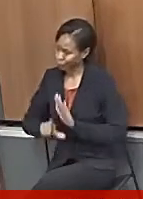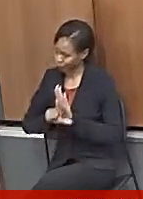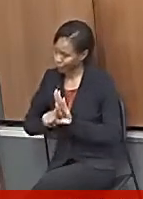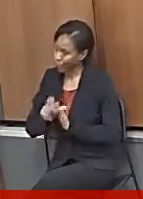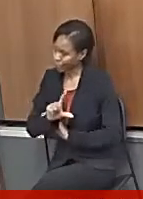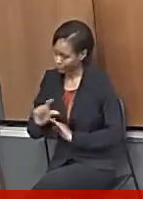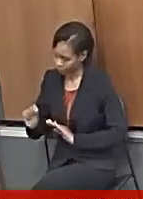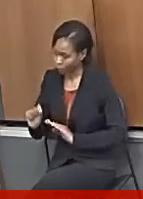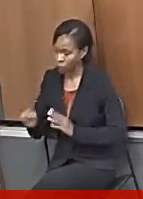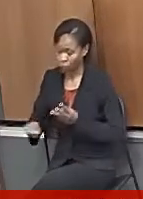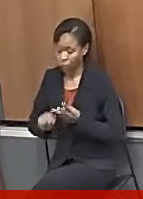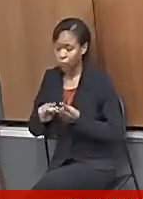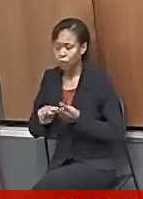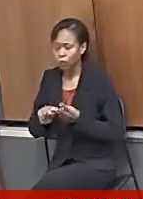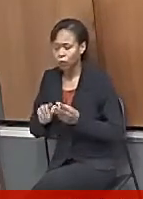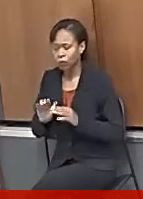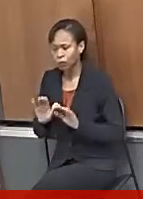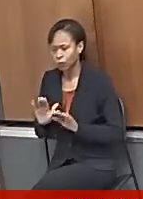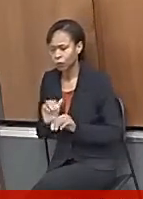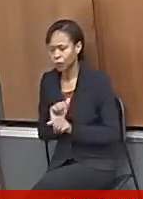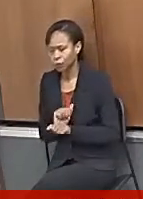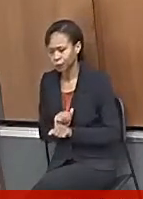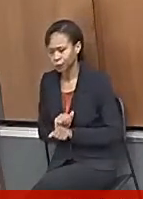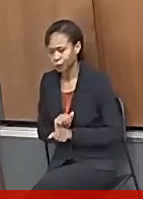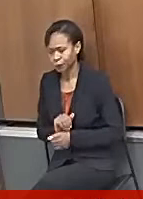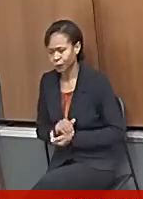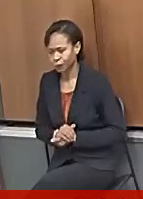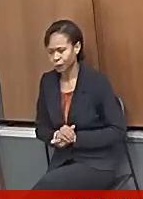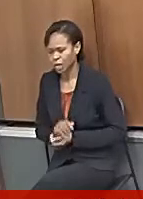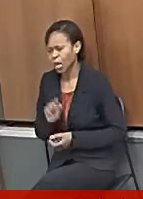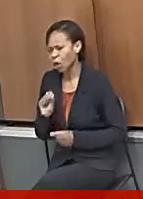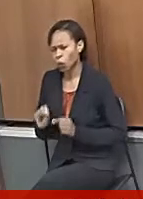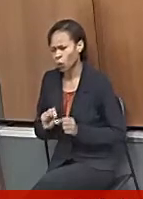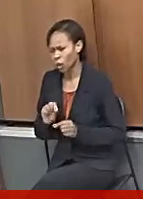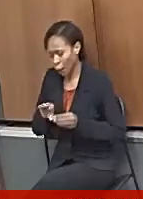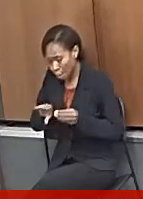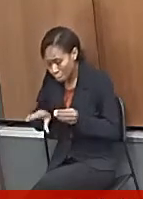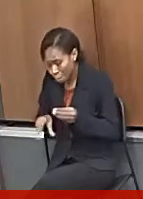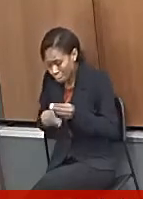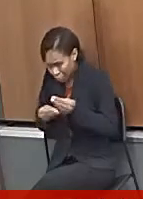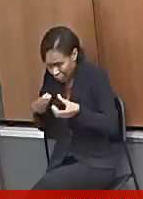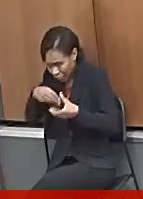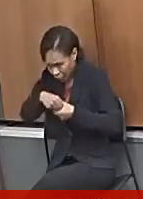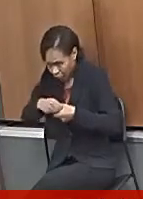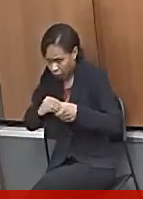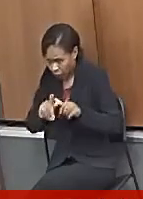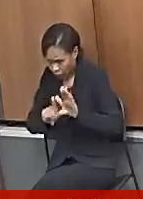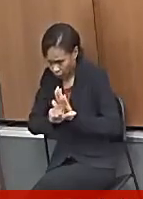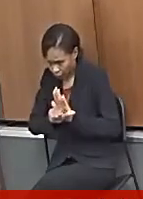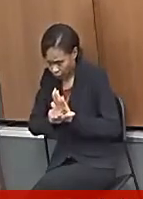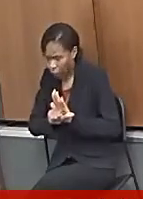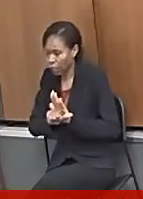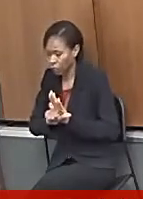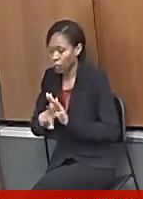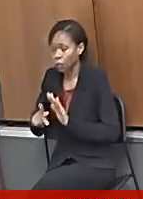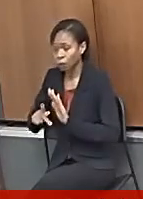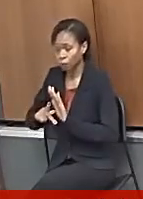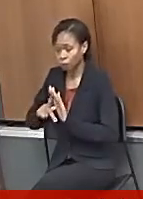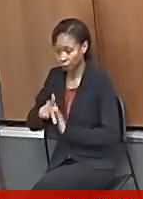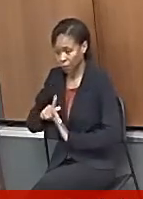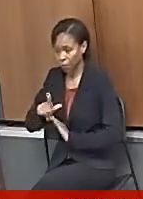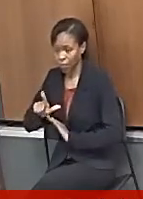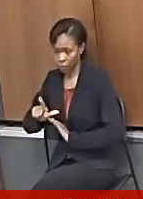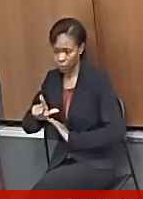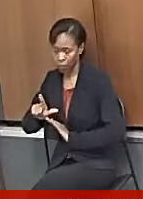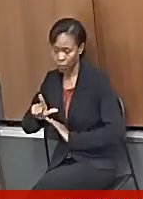talvez o diego laruê isso é uma emenda na lei na nessa aí nessa pele cimpor cabelos se anterior